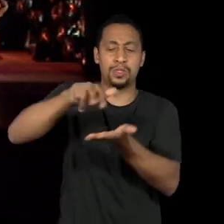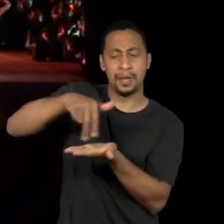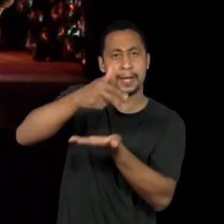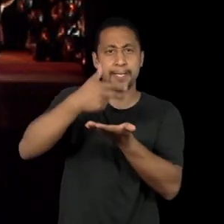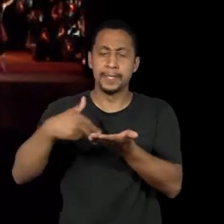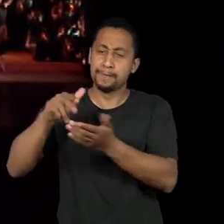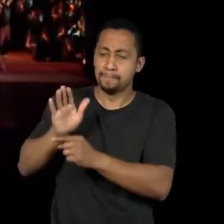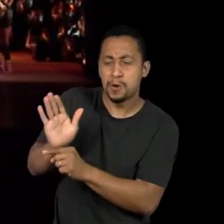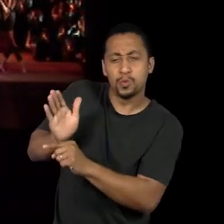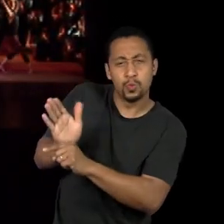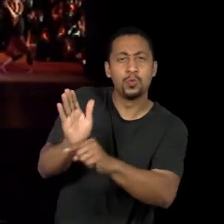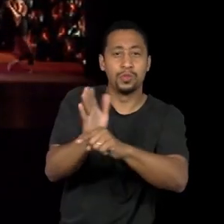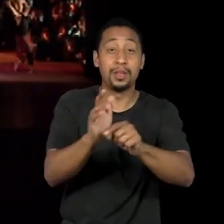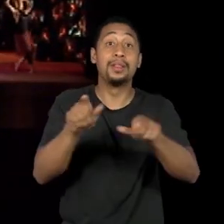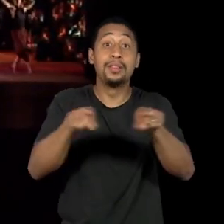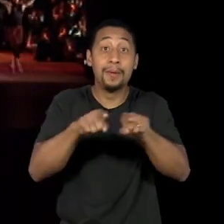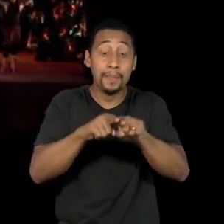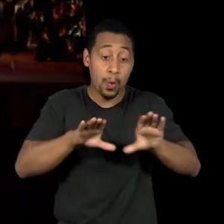comunidades ribeirinhas.